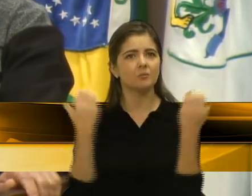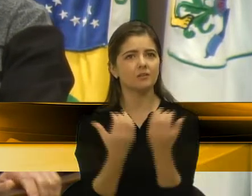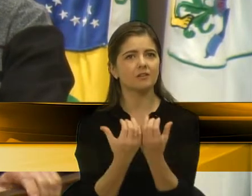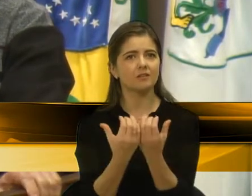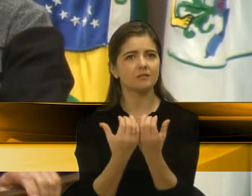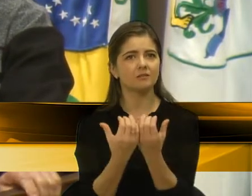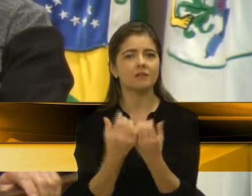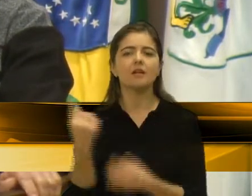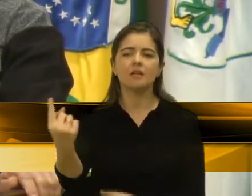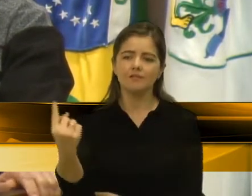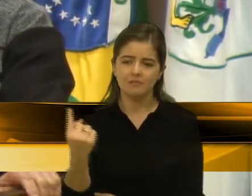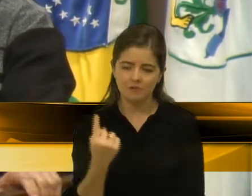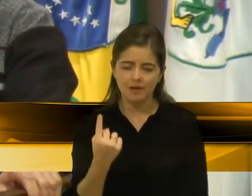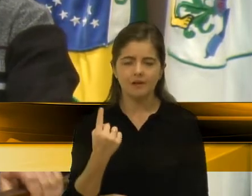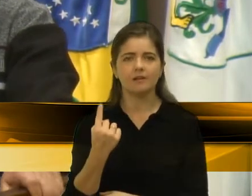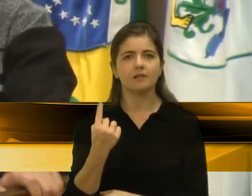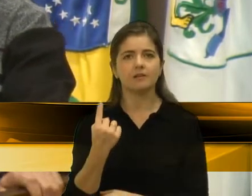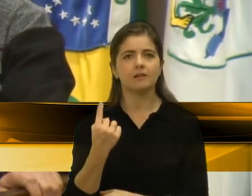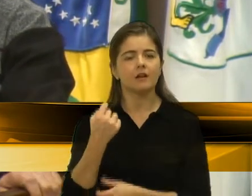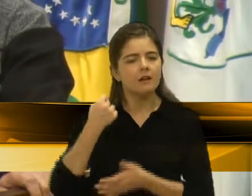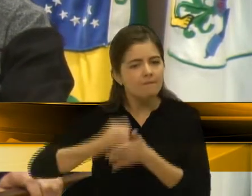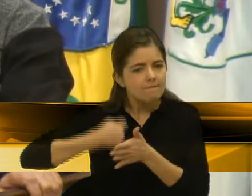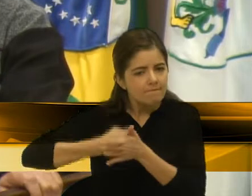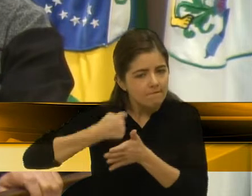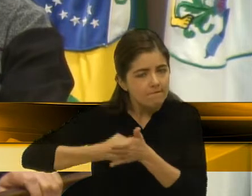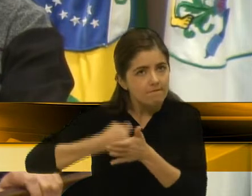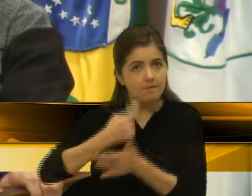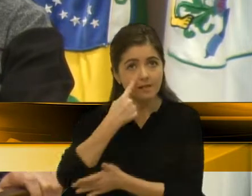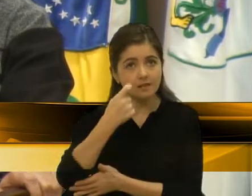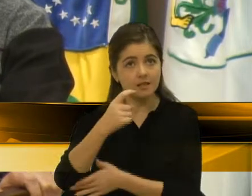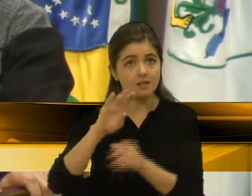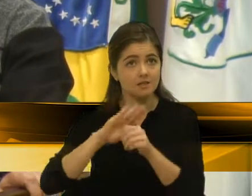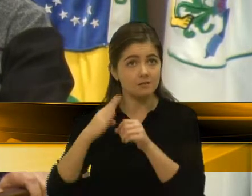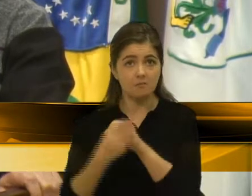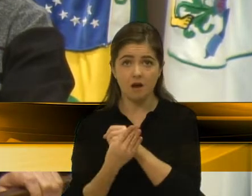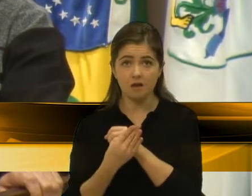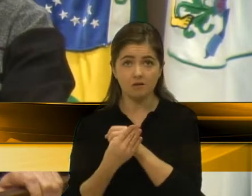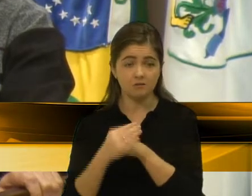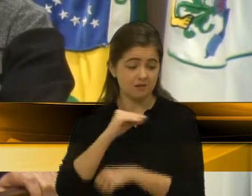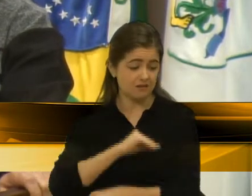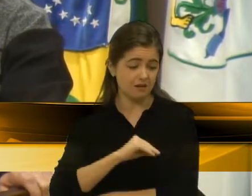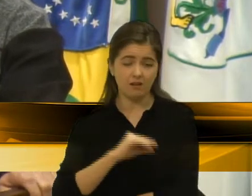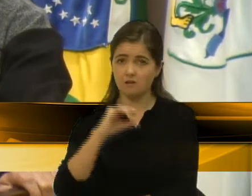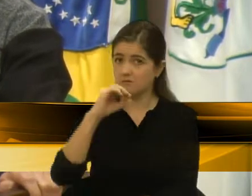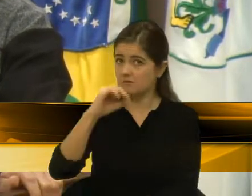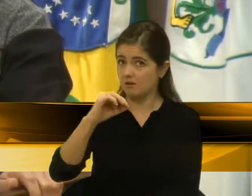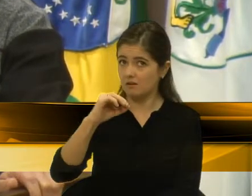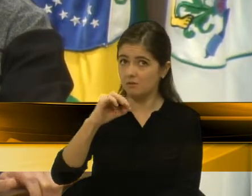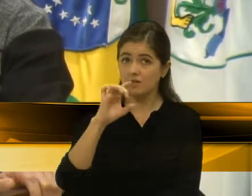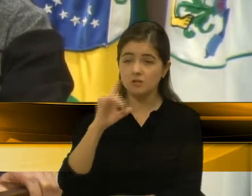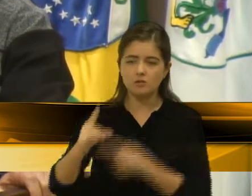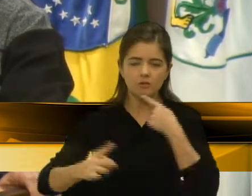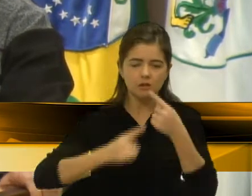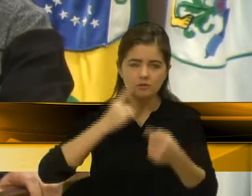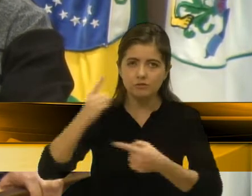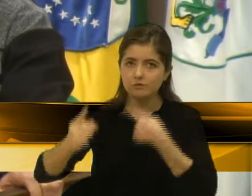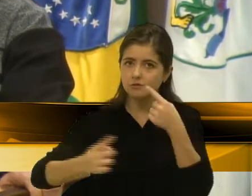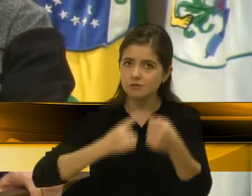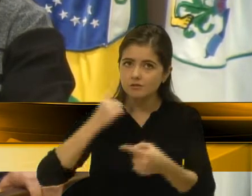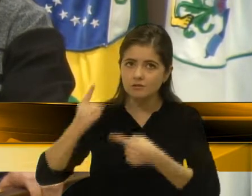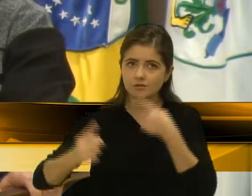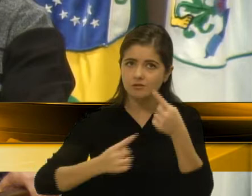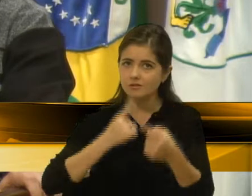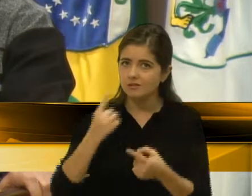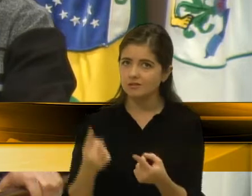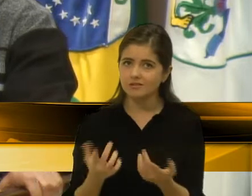vem, corre atrás do interesse do seu bairro, sem receber nada, recebendo várias vezes, muitas vezes, só crítica, e ainda